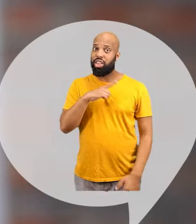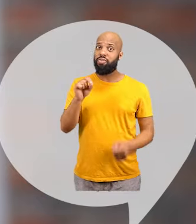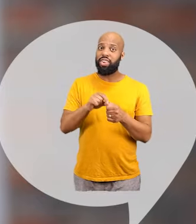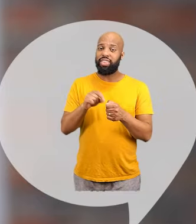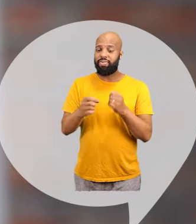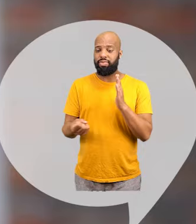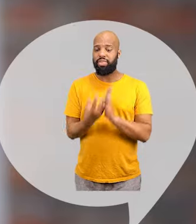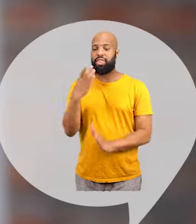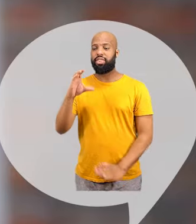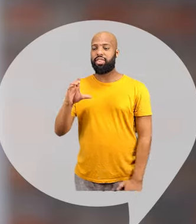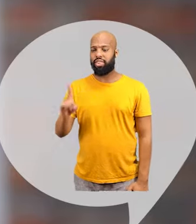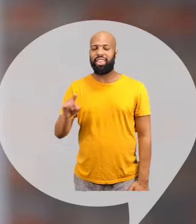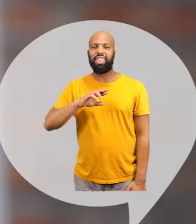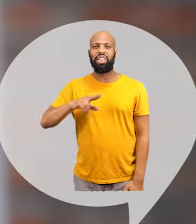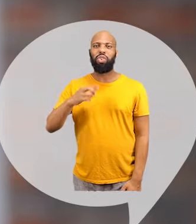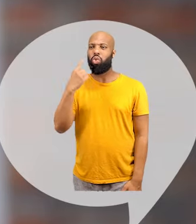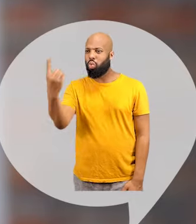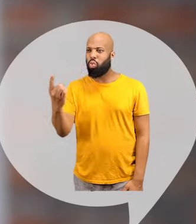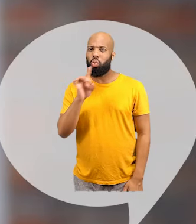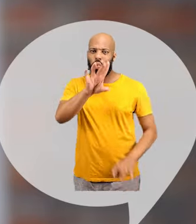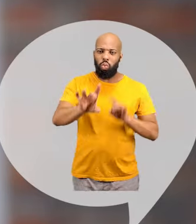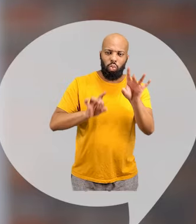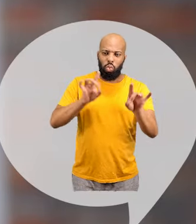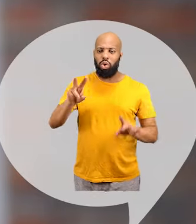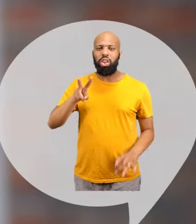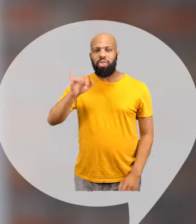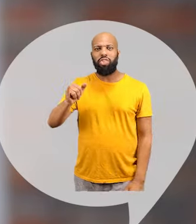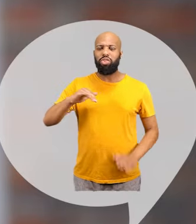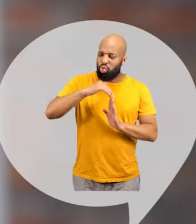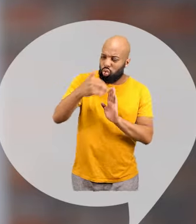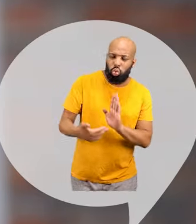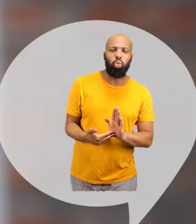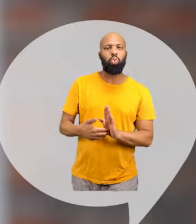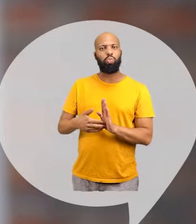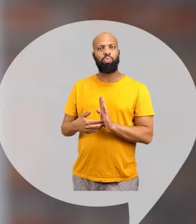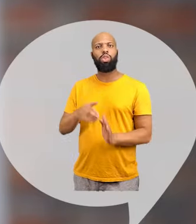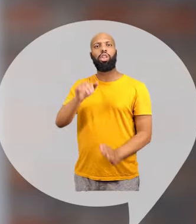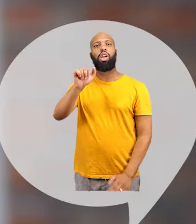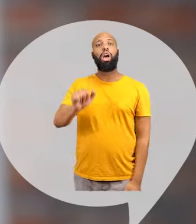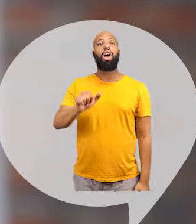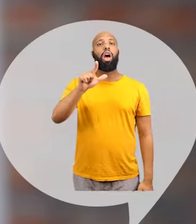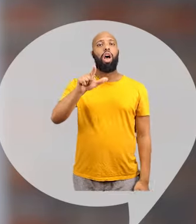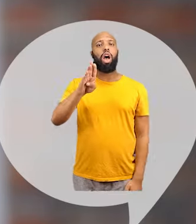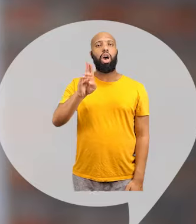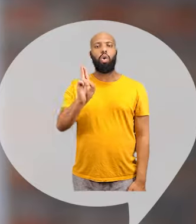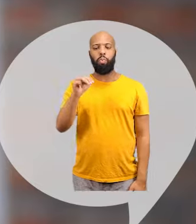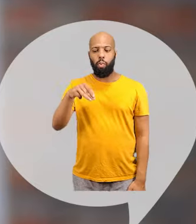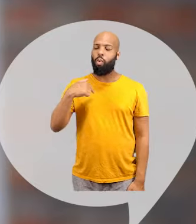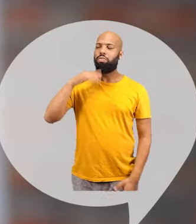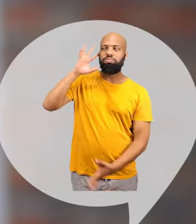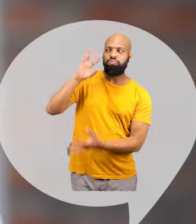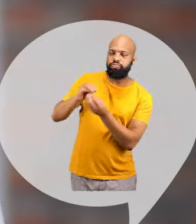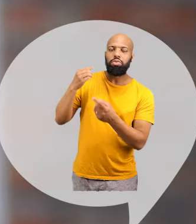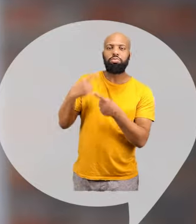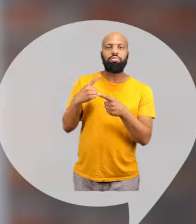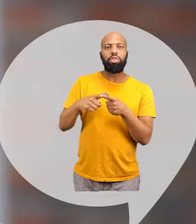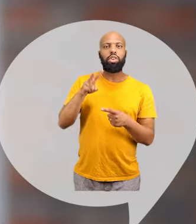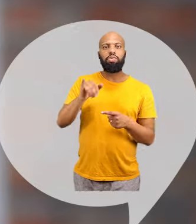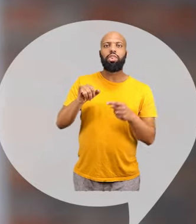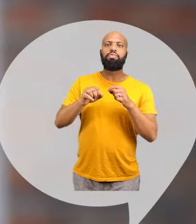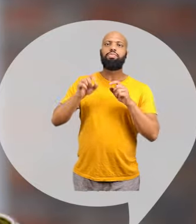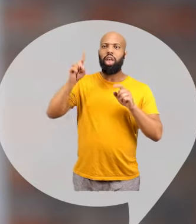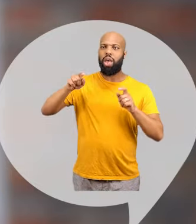fazer um disco não uma por uma não lançar lança um disco lança um álbum e eu entendo a vibe dele porque é lançar